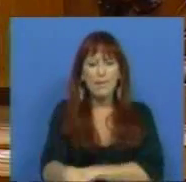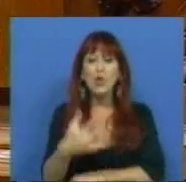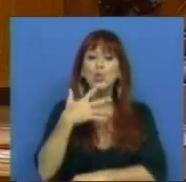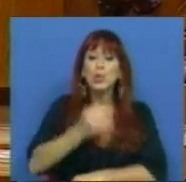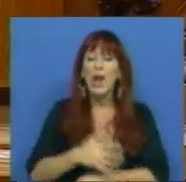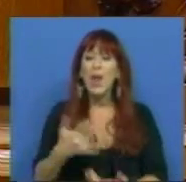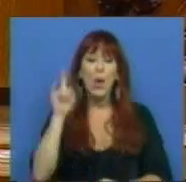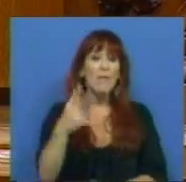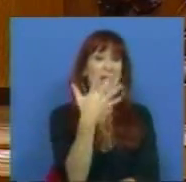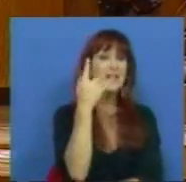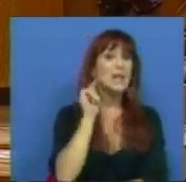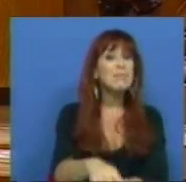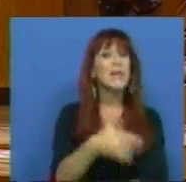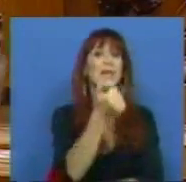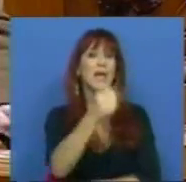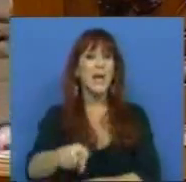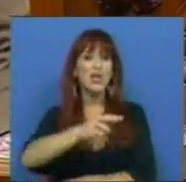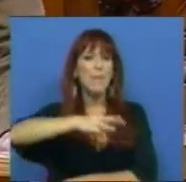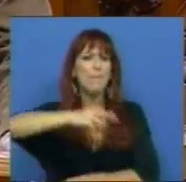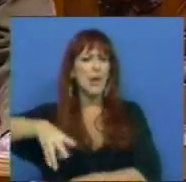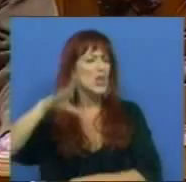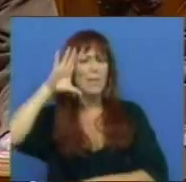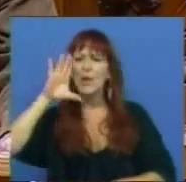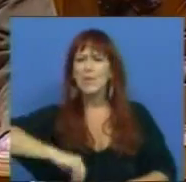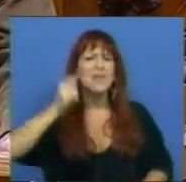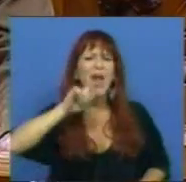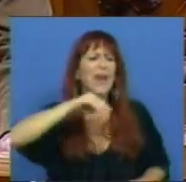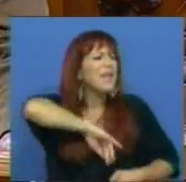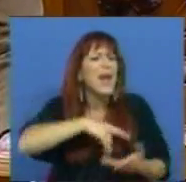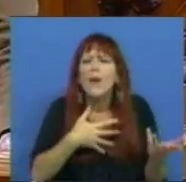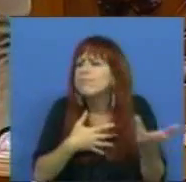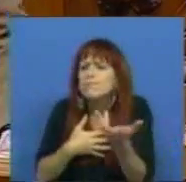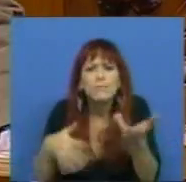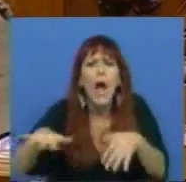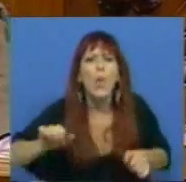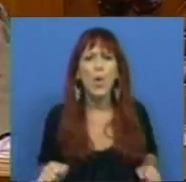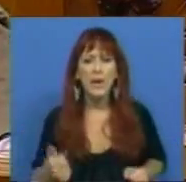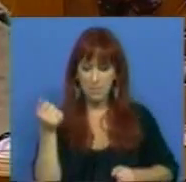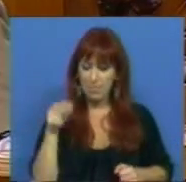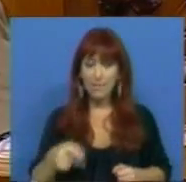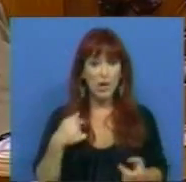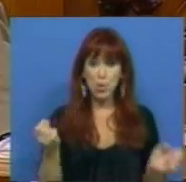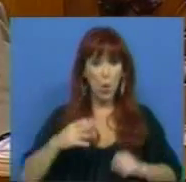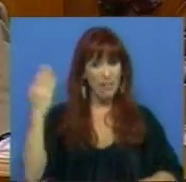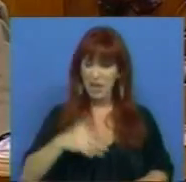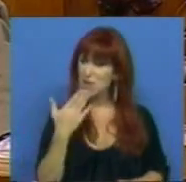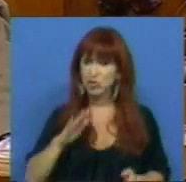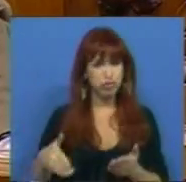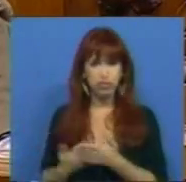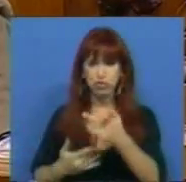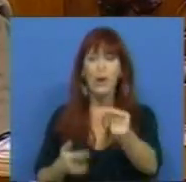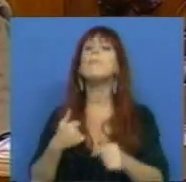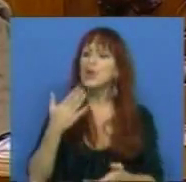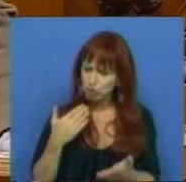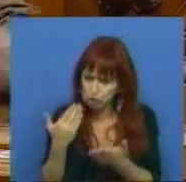agora chega a 5.500 milhões. Mas não sabemos quem ficou com o dinheiro. O BPN não tinha o direito de emprestar,